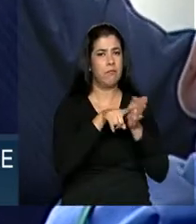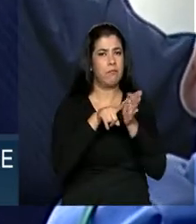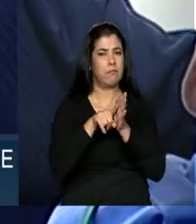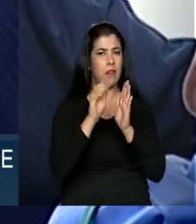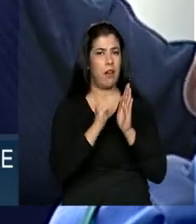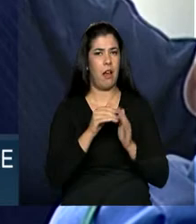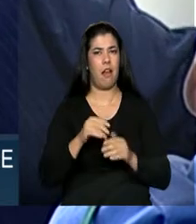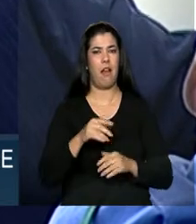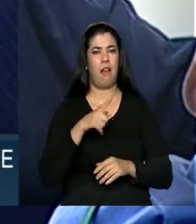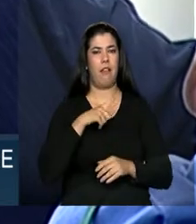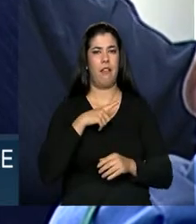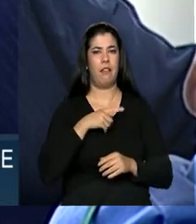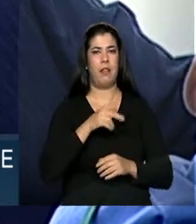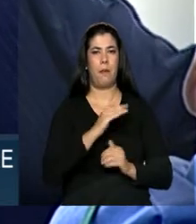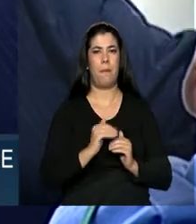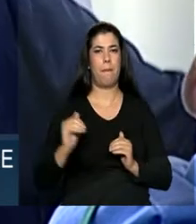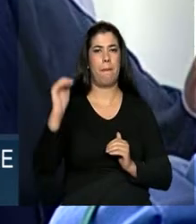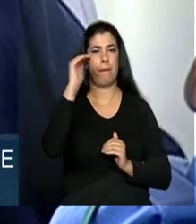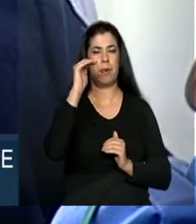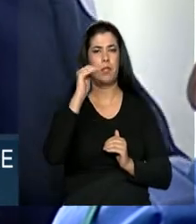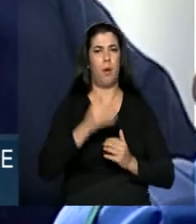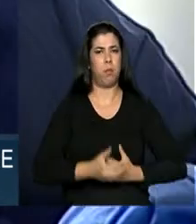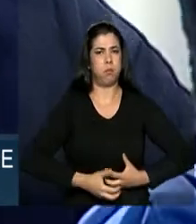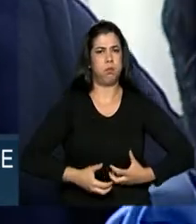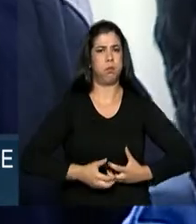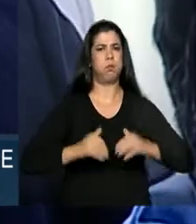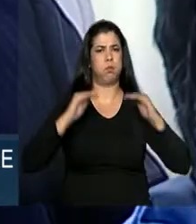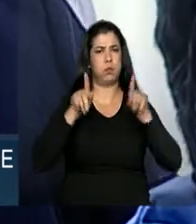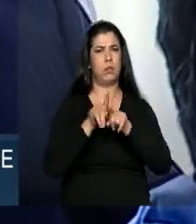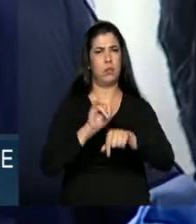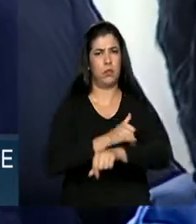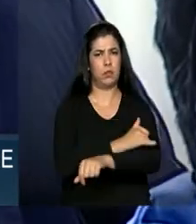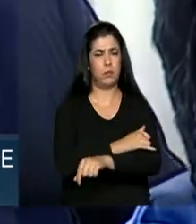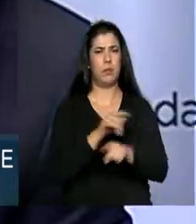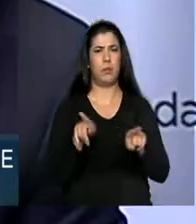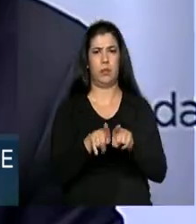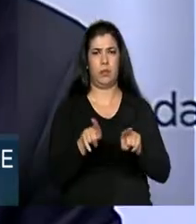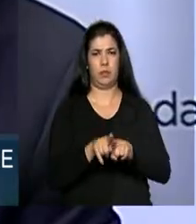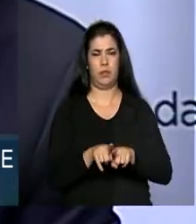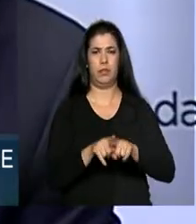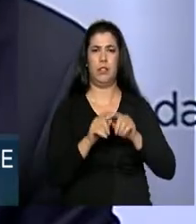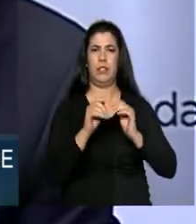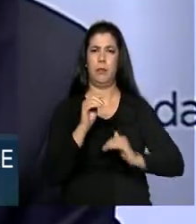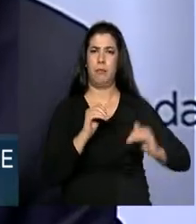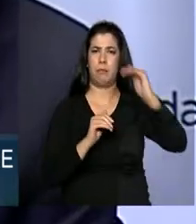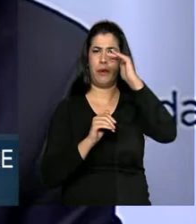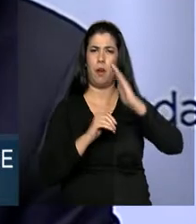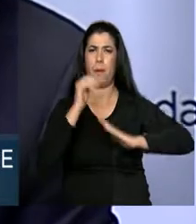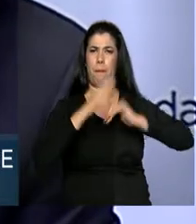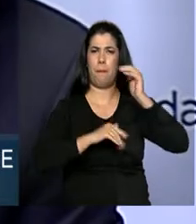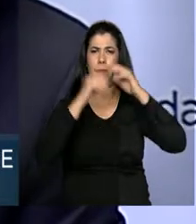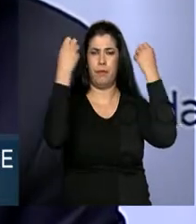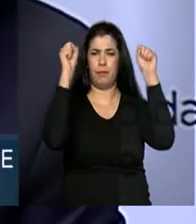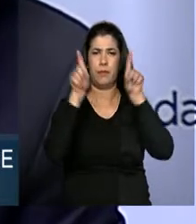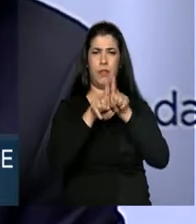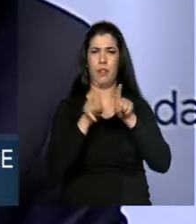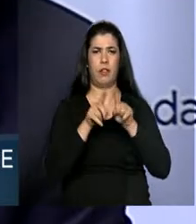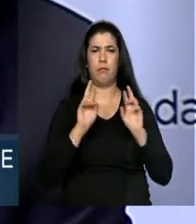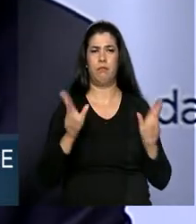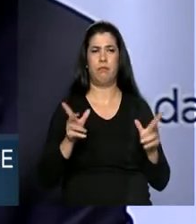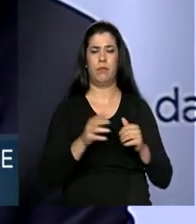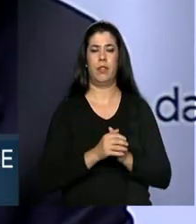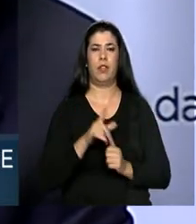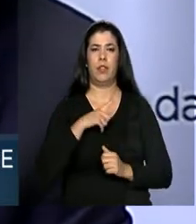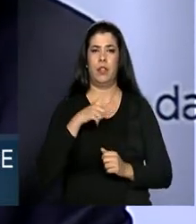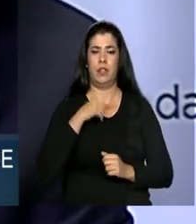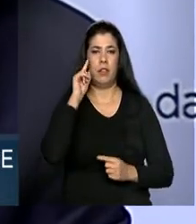aumento do sobrepeso, tem um aumento também da atividade física? Não, porque o sobrepeso ele não é só determinado pela